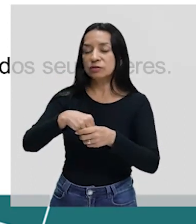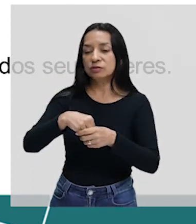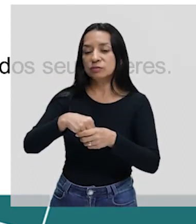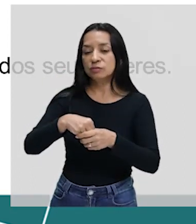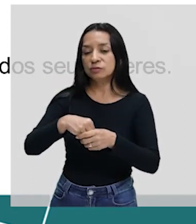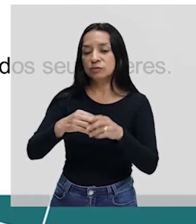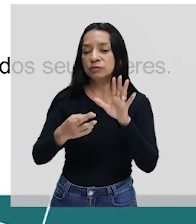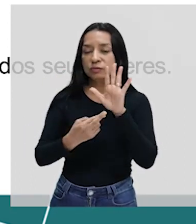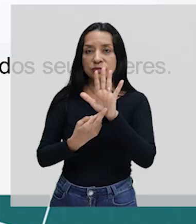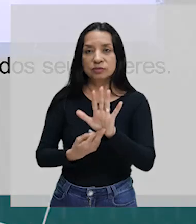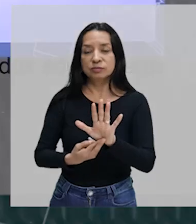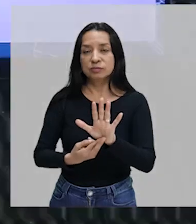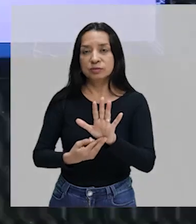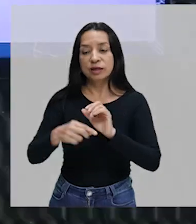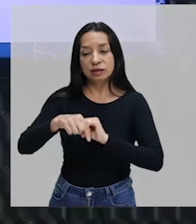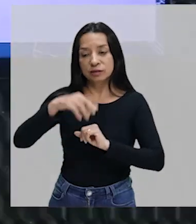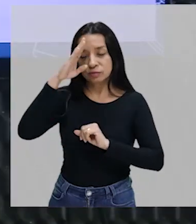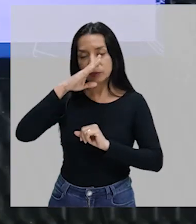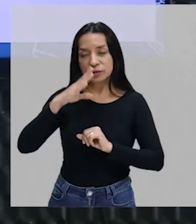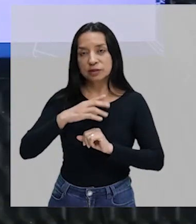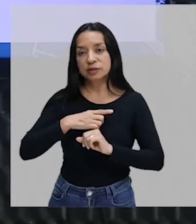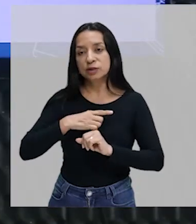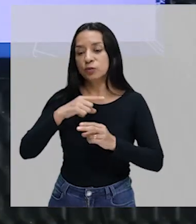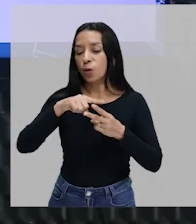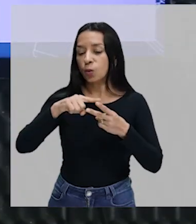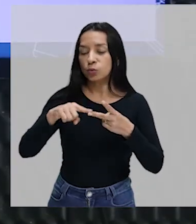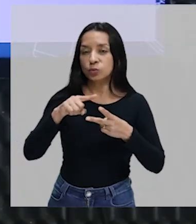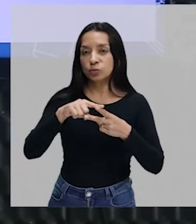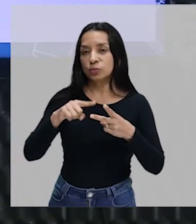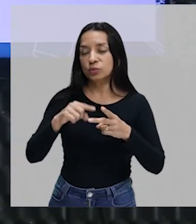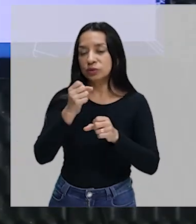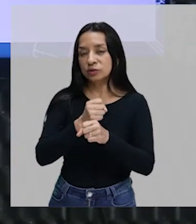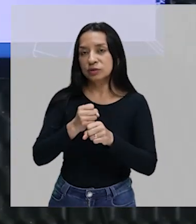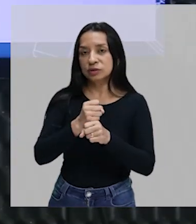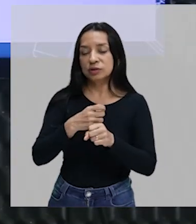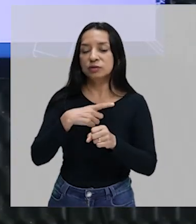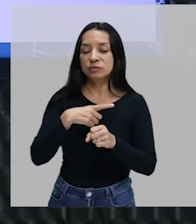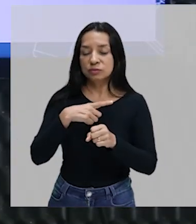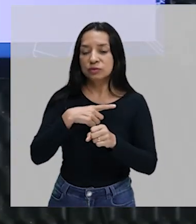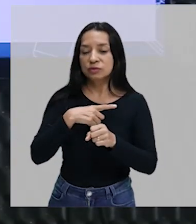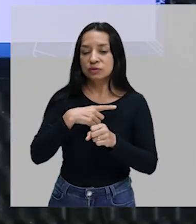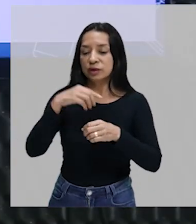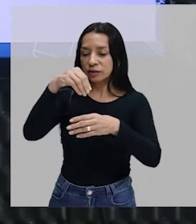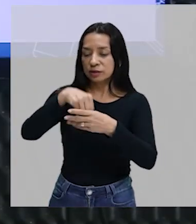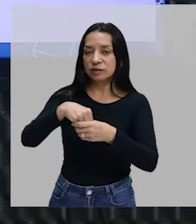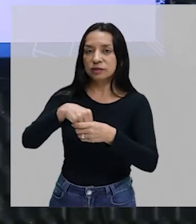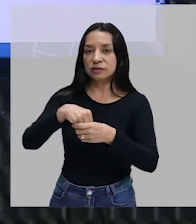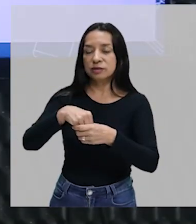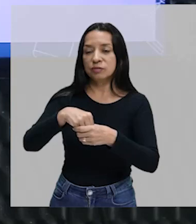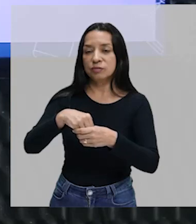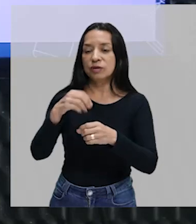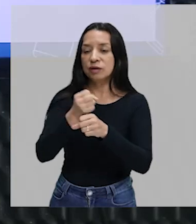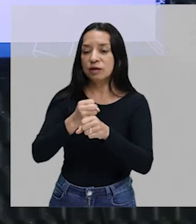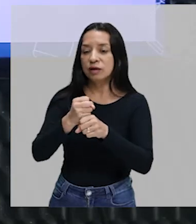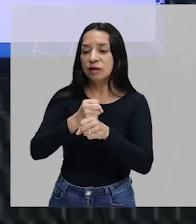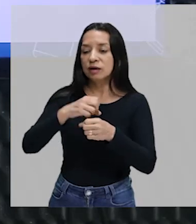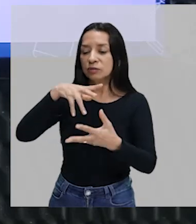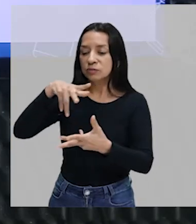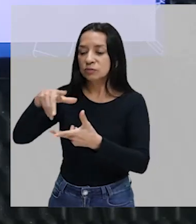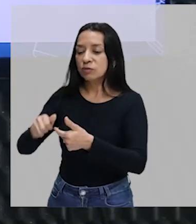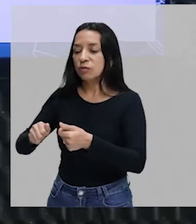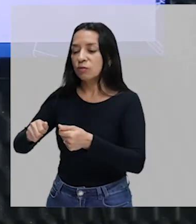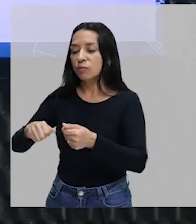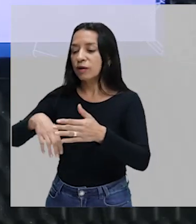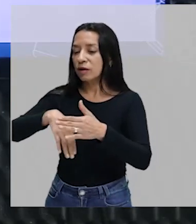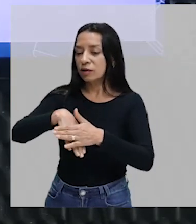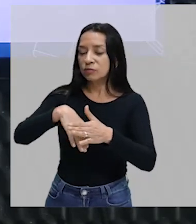anos tem eleição. Quando é ano de Copa do Mundo, a eleição é presidencial. Quando é ano de Olimpíadas,